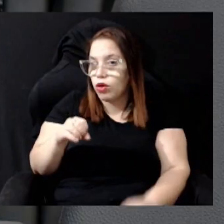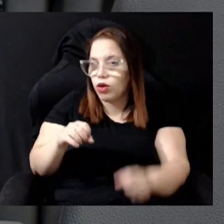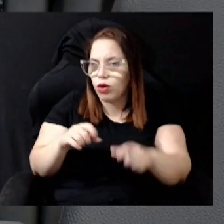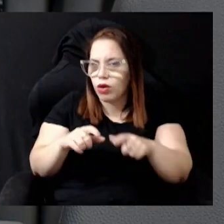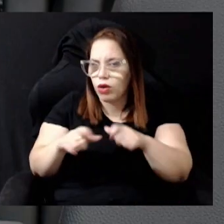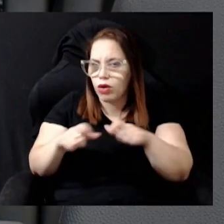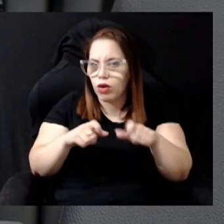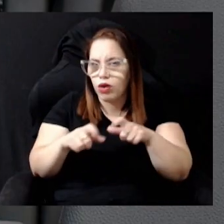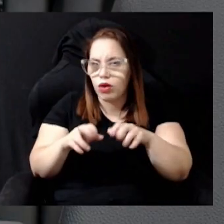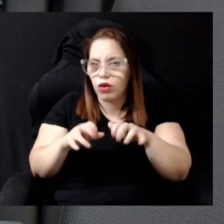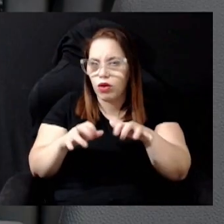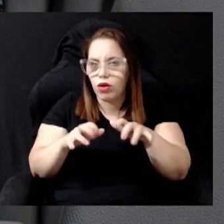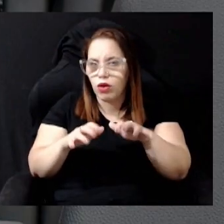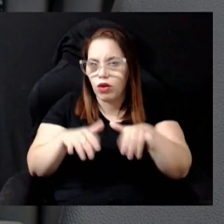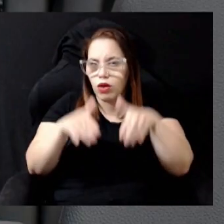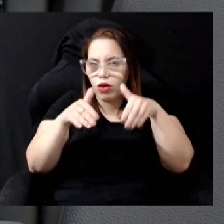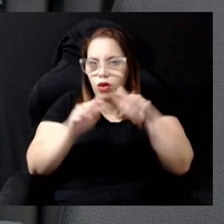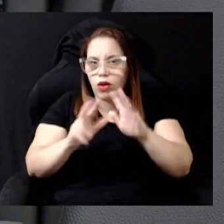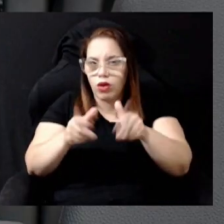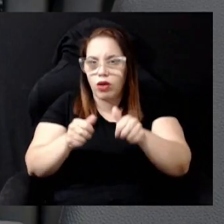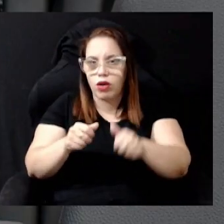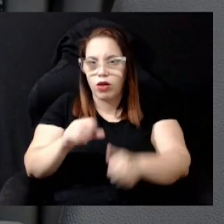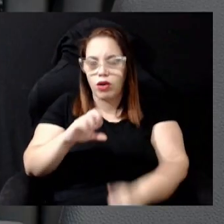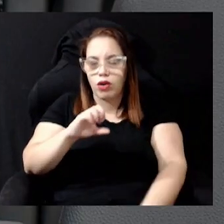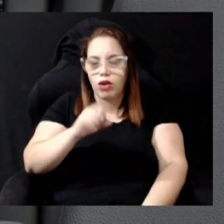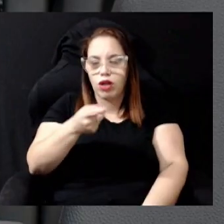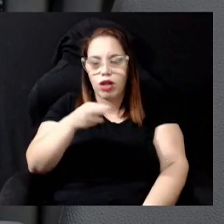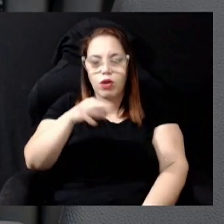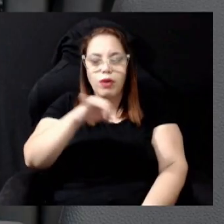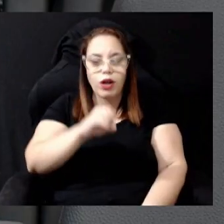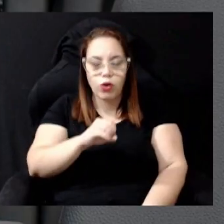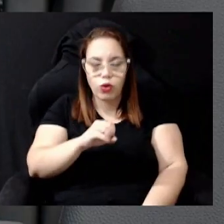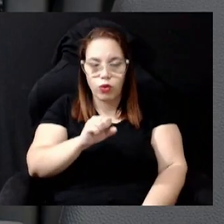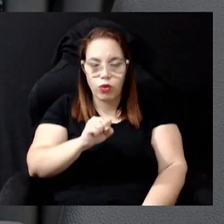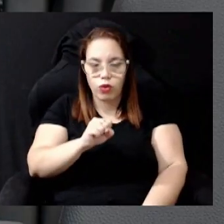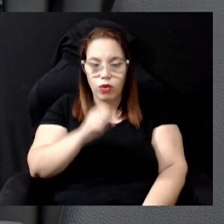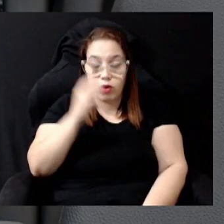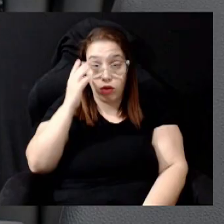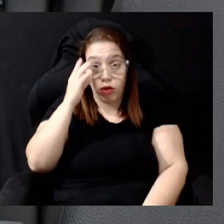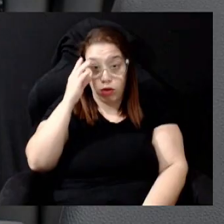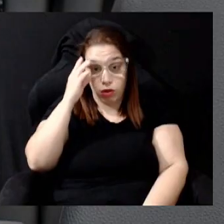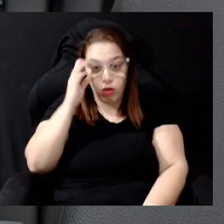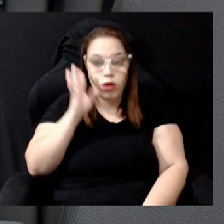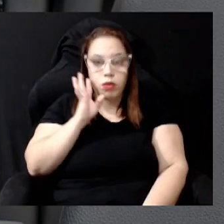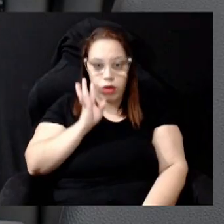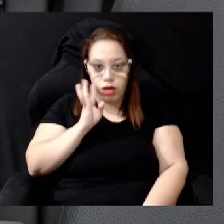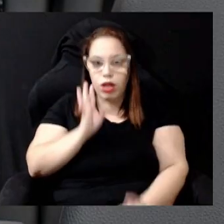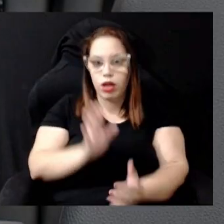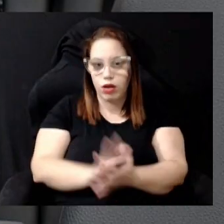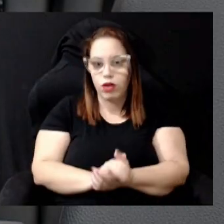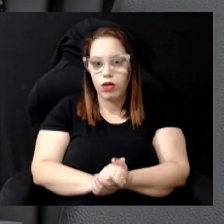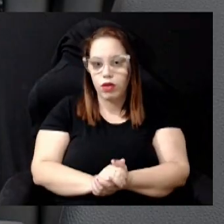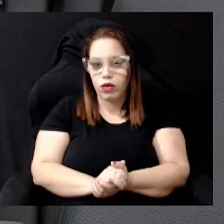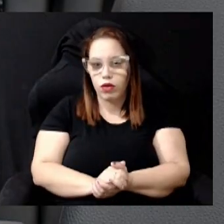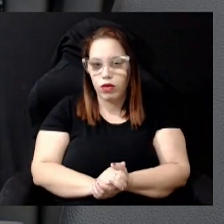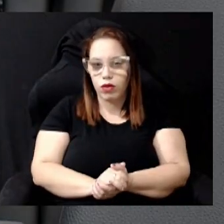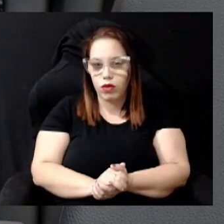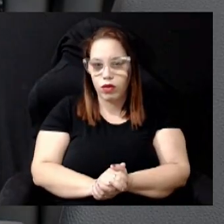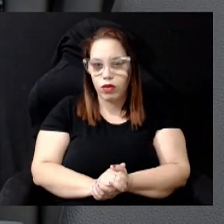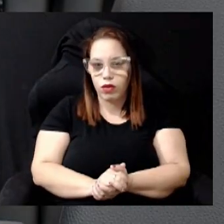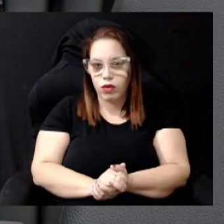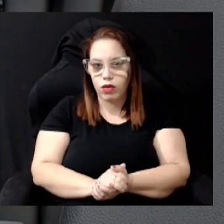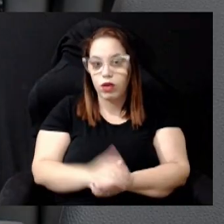maravilhoso que atende toda a região do São Marcos, o entorno ali, bem interessante. Nós queremos, inclusive, repetir